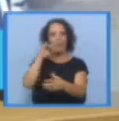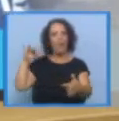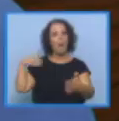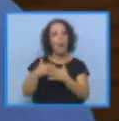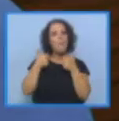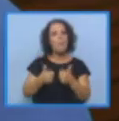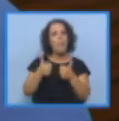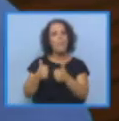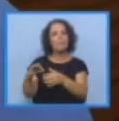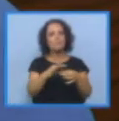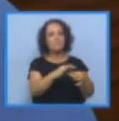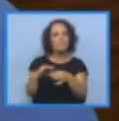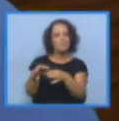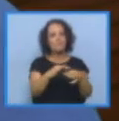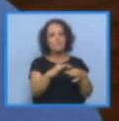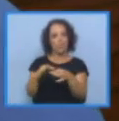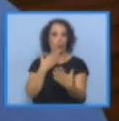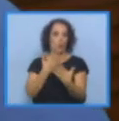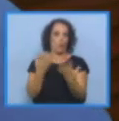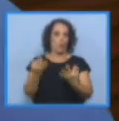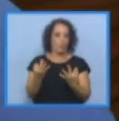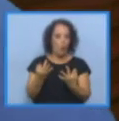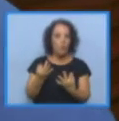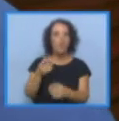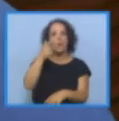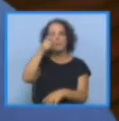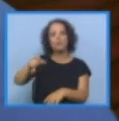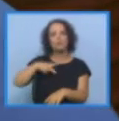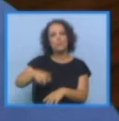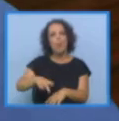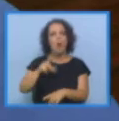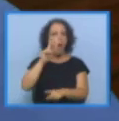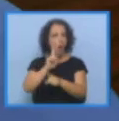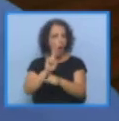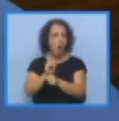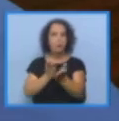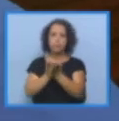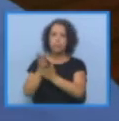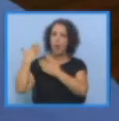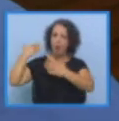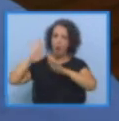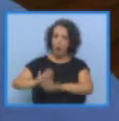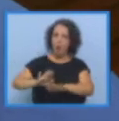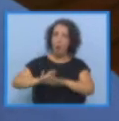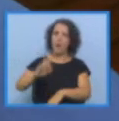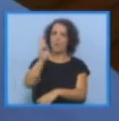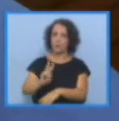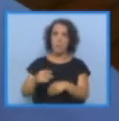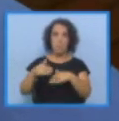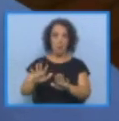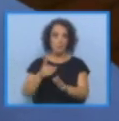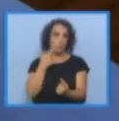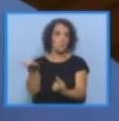até agora tem, no fundo, permitido que muitos portugueses tenham continuado a estar na Venezuela, quando, por exemplo, já chegaram à